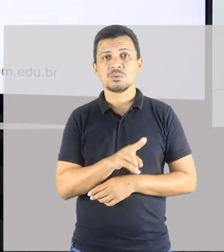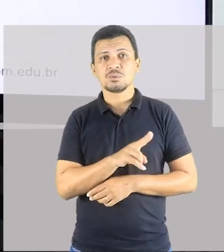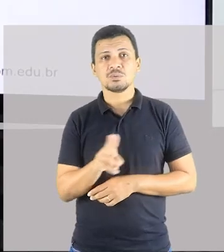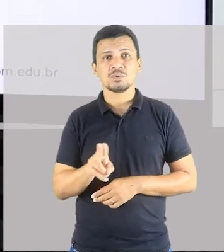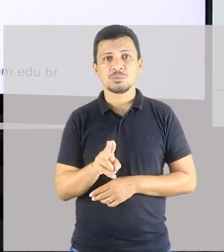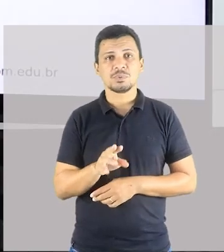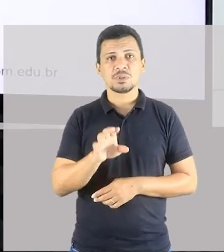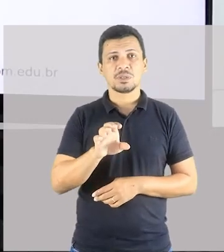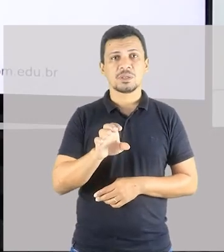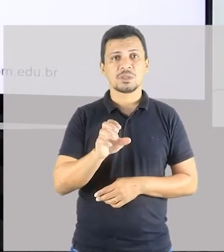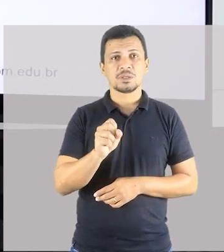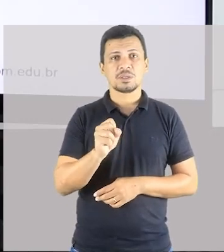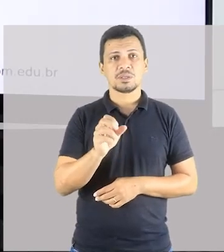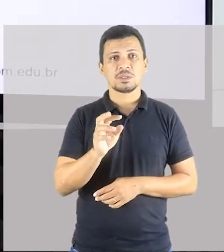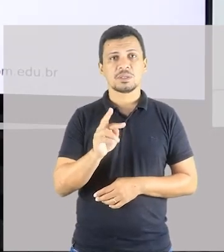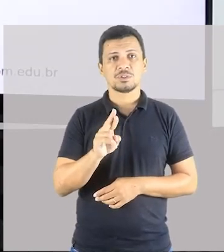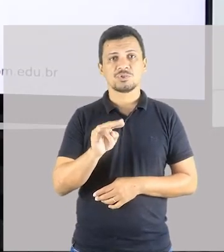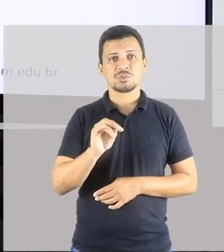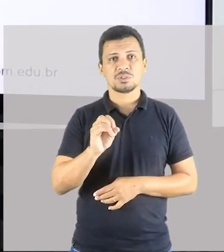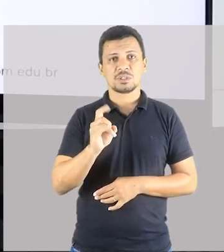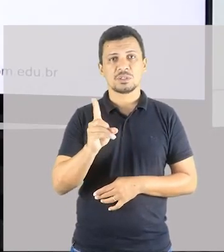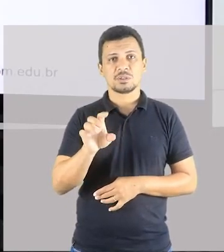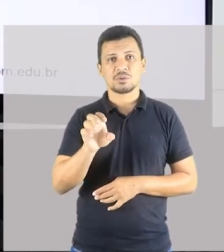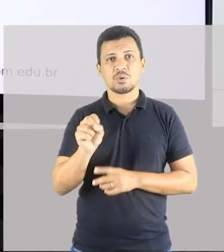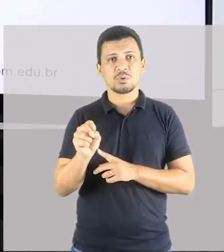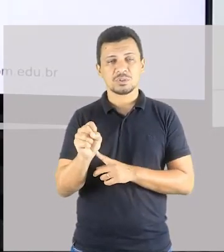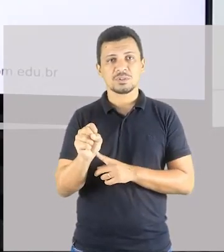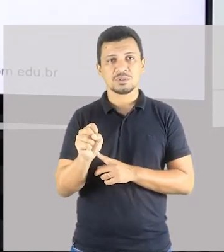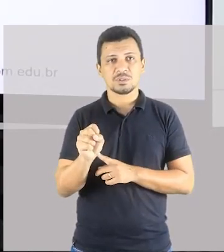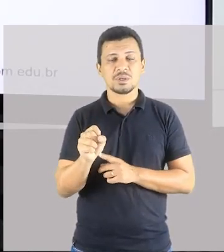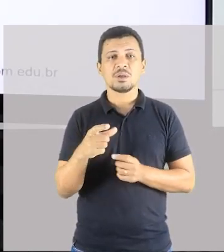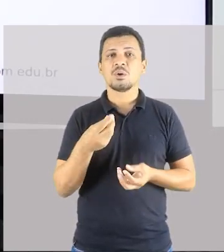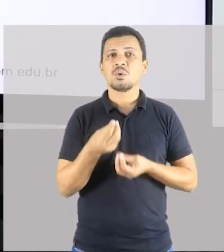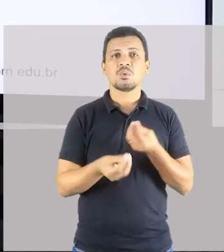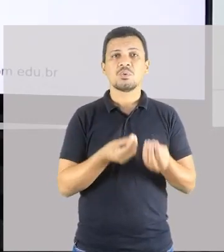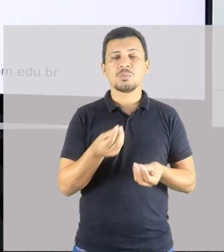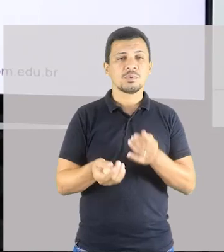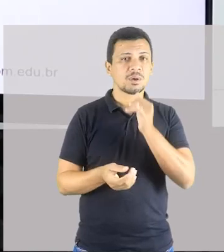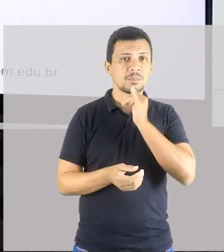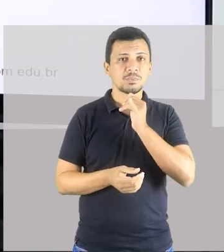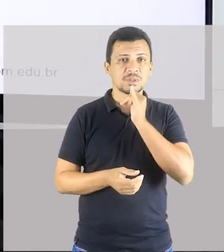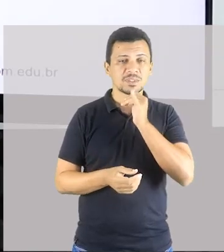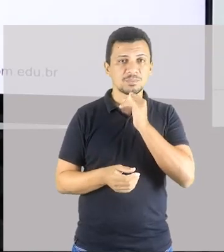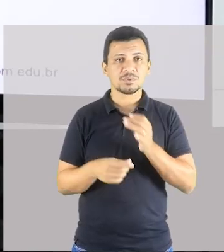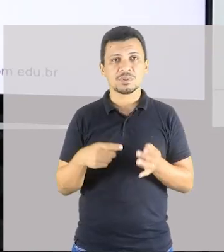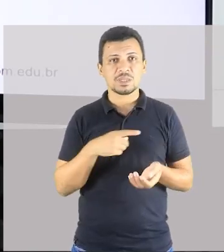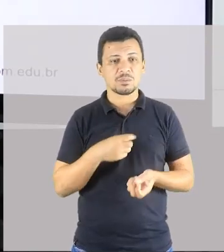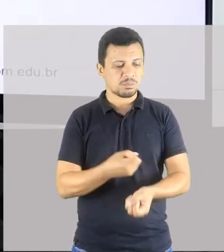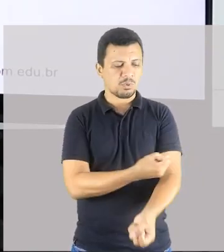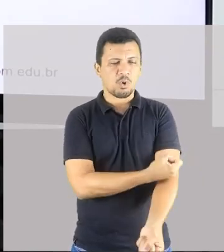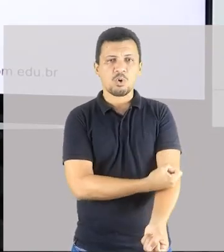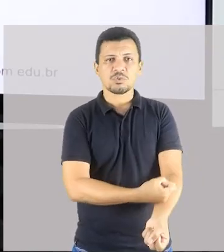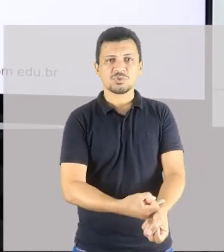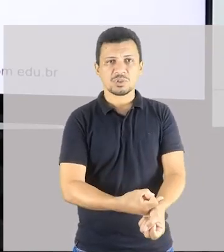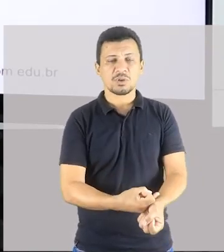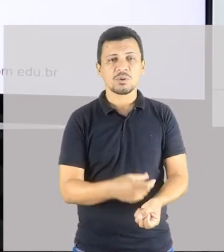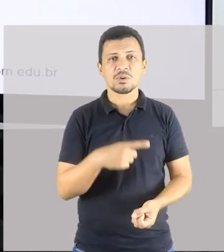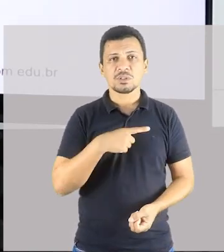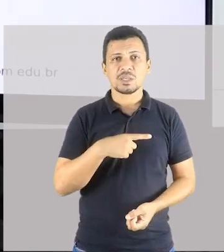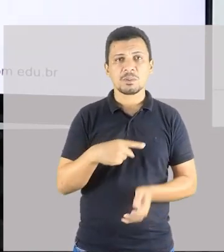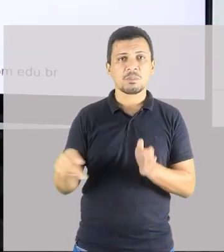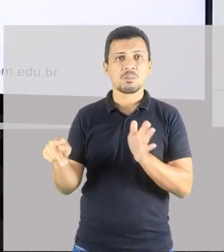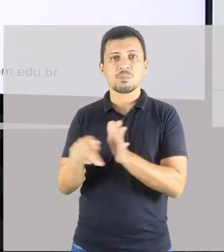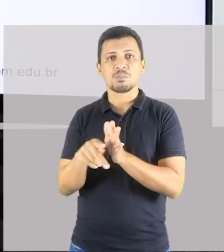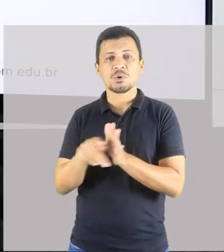esteroides. Tá? Esses hormônios eles derivam do colesterol. Por exemplo, existem outros como progesterona,